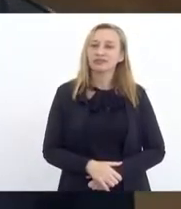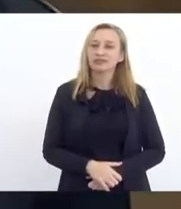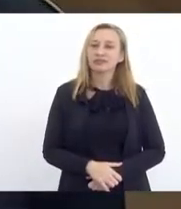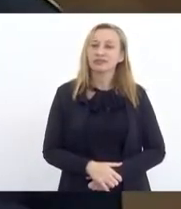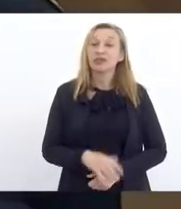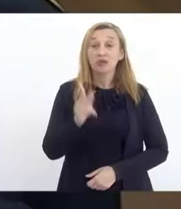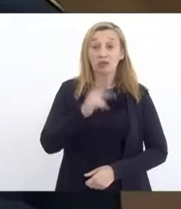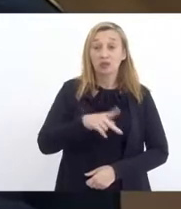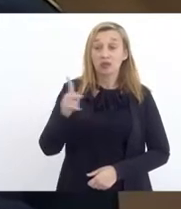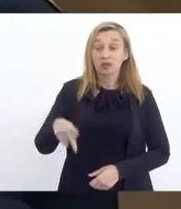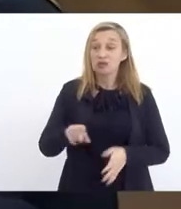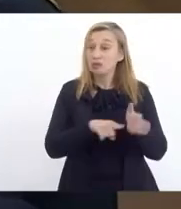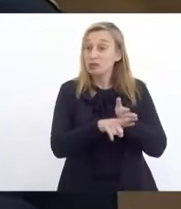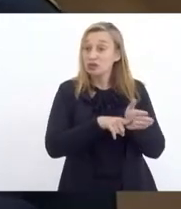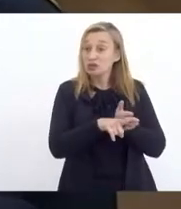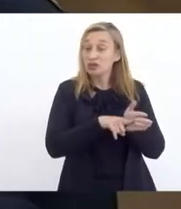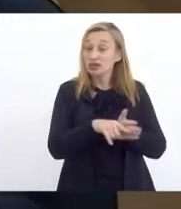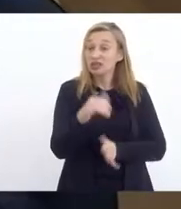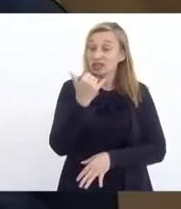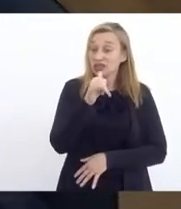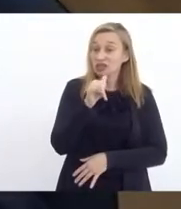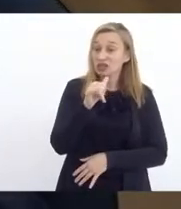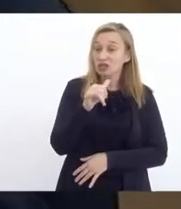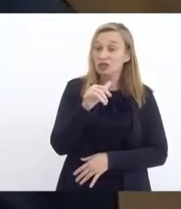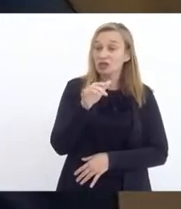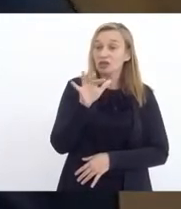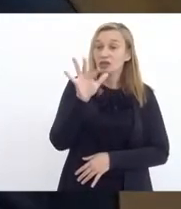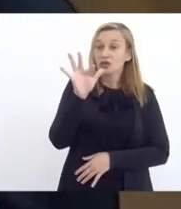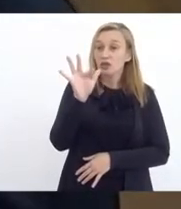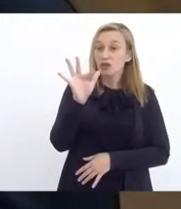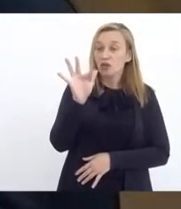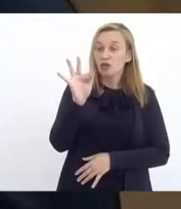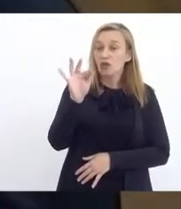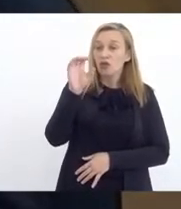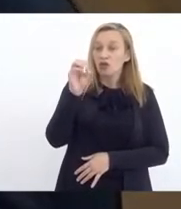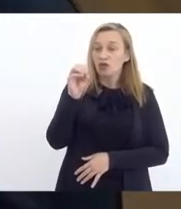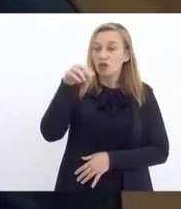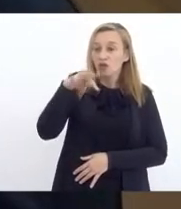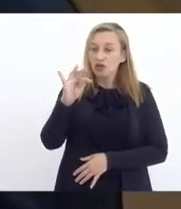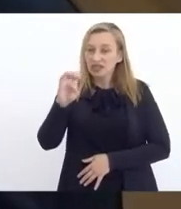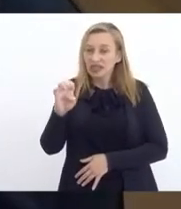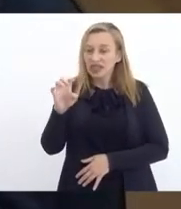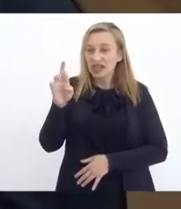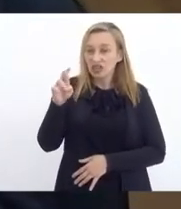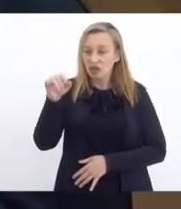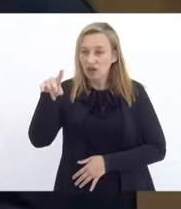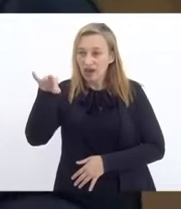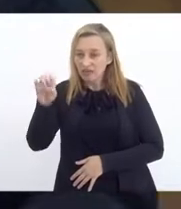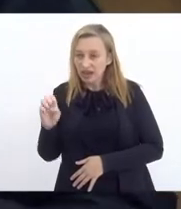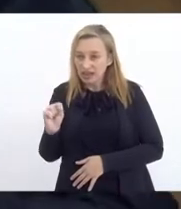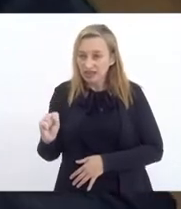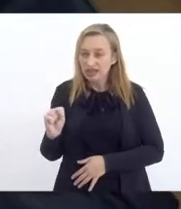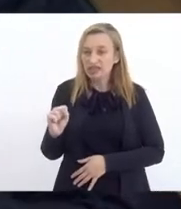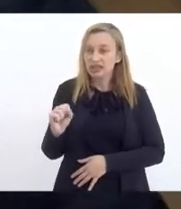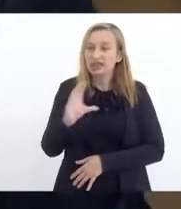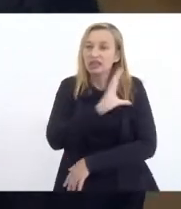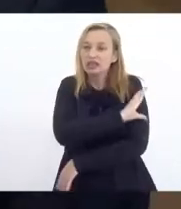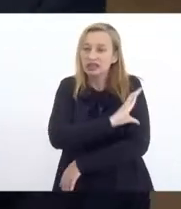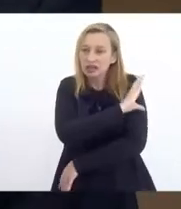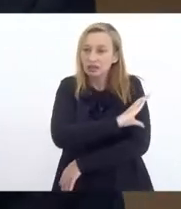para o professor pesquisador de energia fotovoltaica, fontes renováveis, da UFRJ Campus Macaé, o senhor